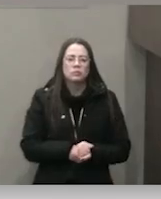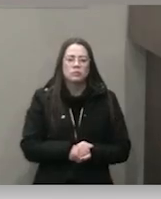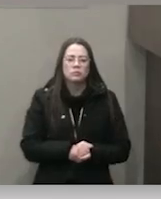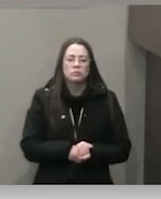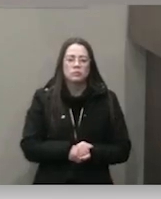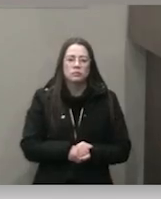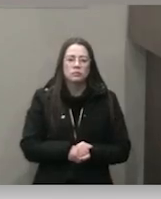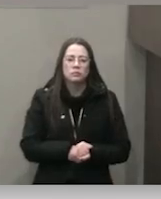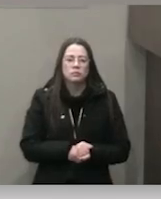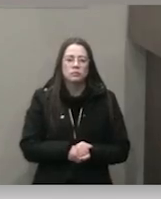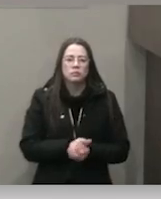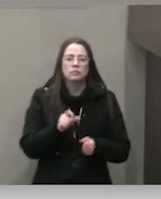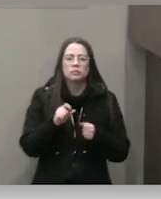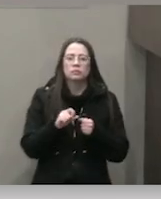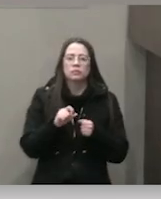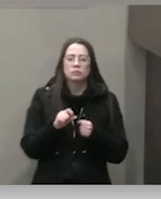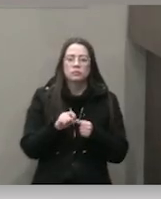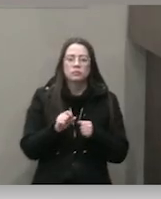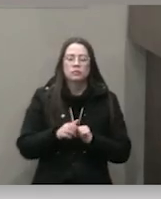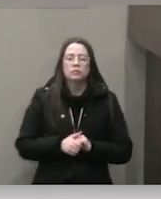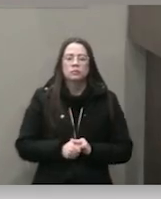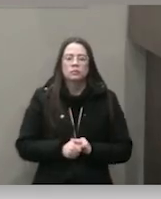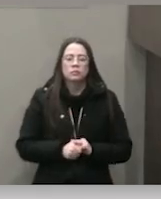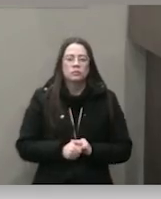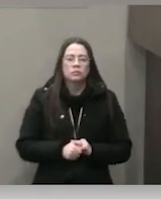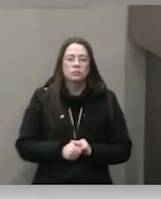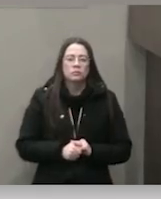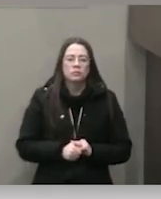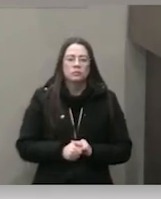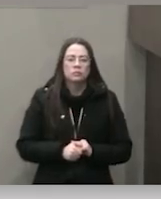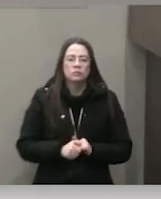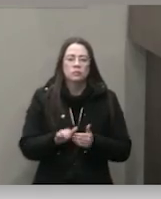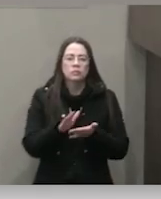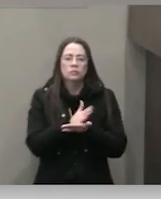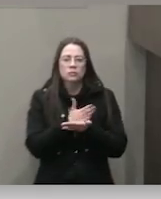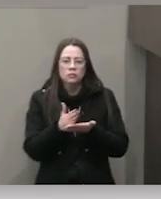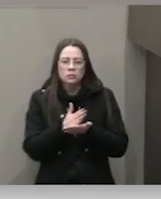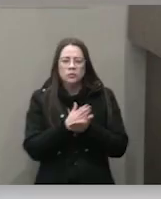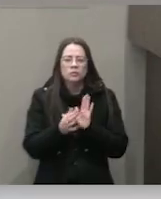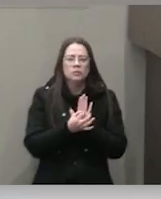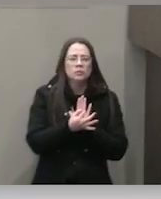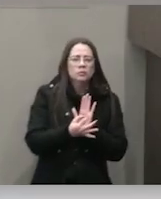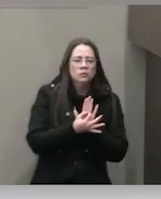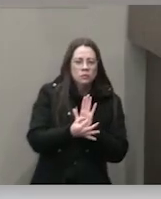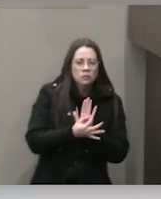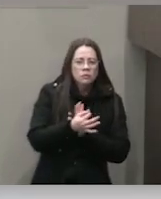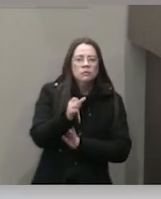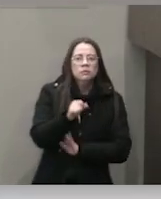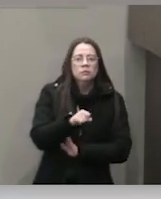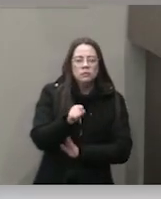de fazer, que muitas vezes são criticados